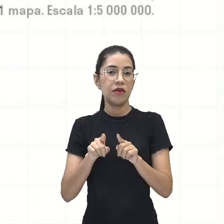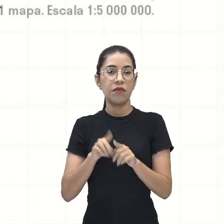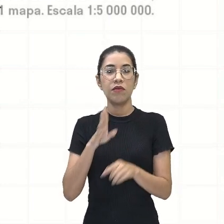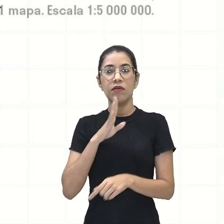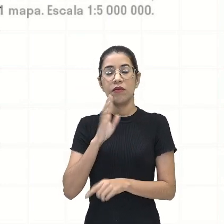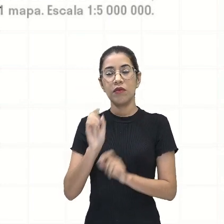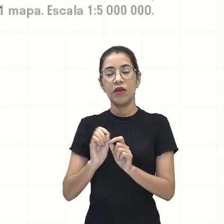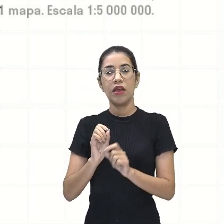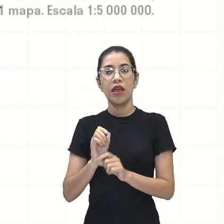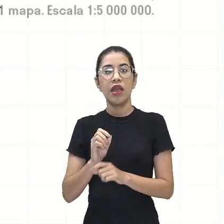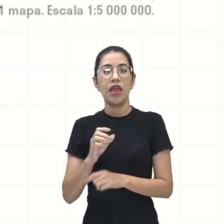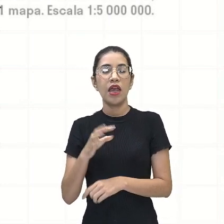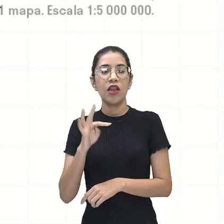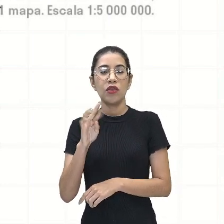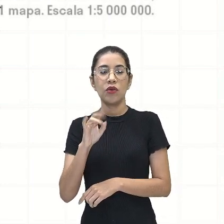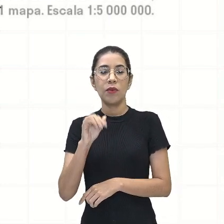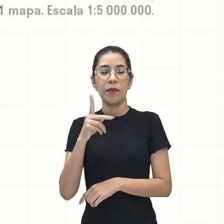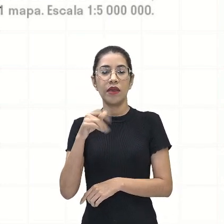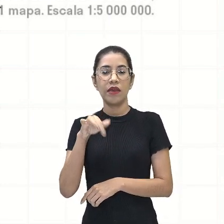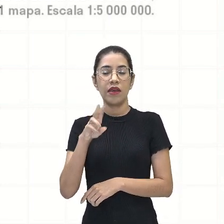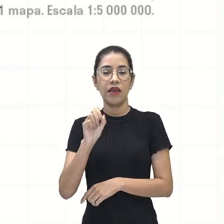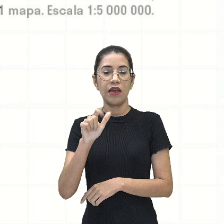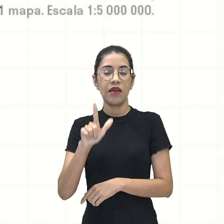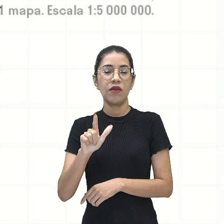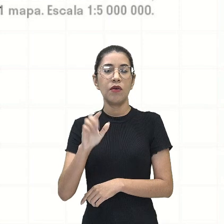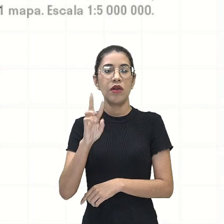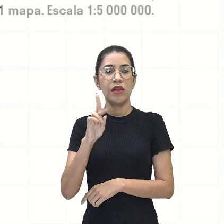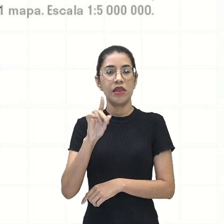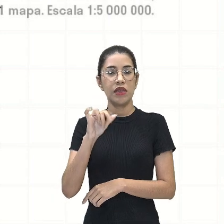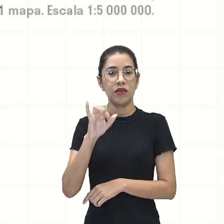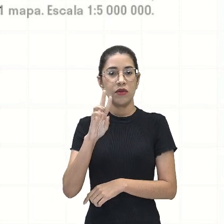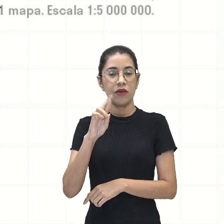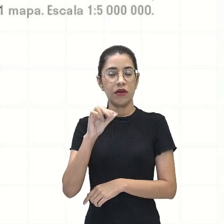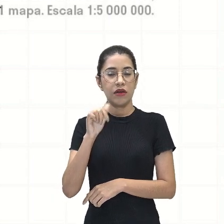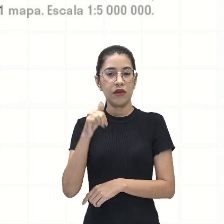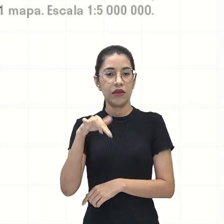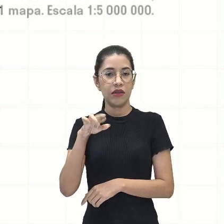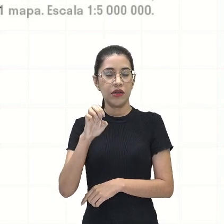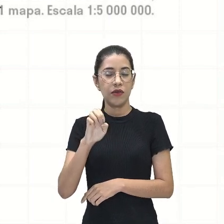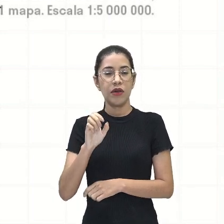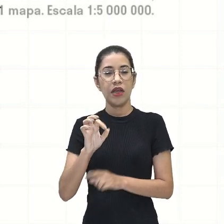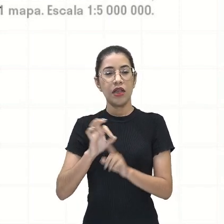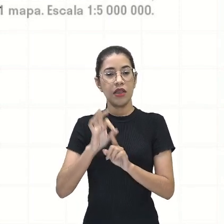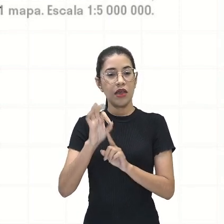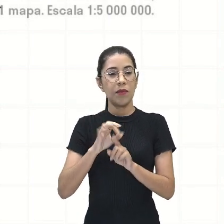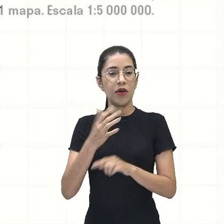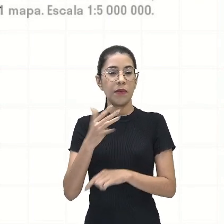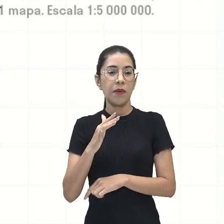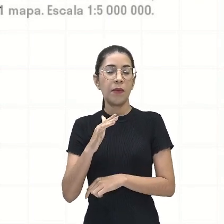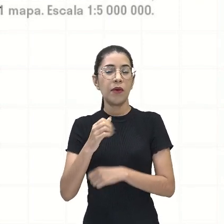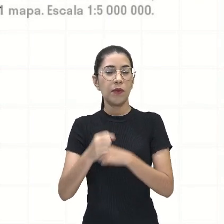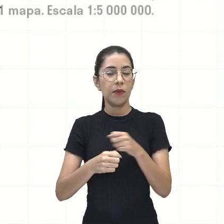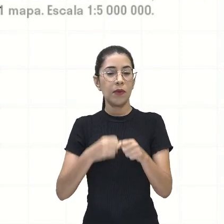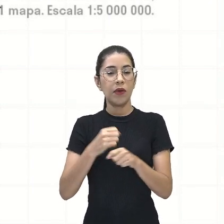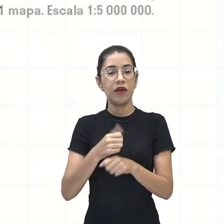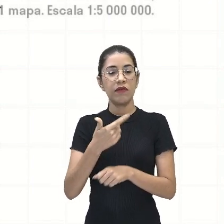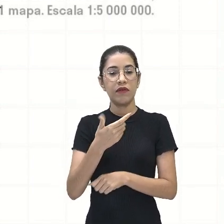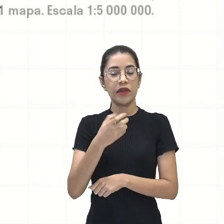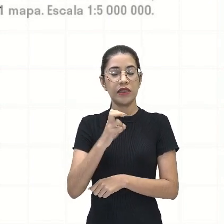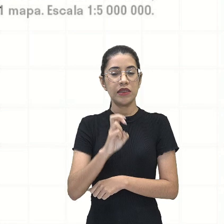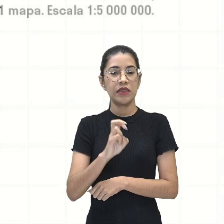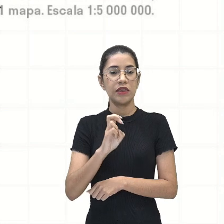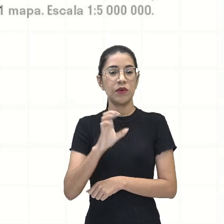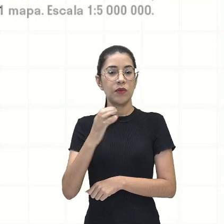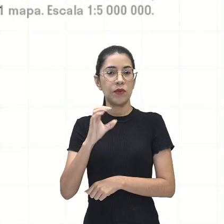como um clima tropical litorâneo e a temperatura média anual é em torno de 25 graus